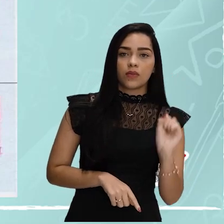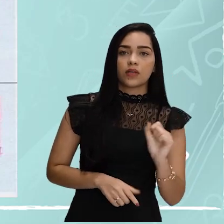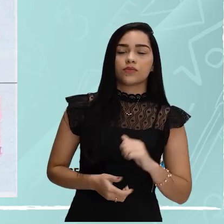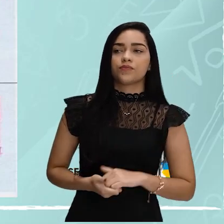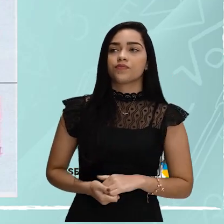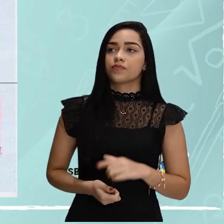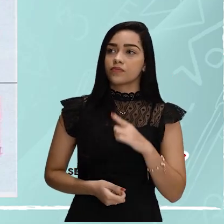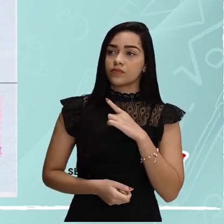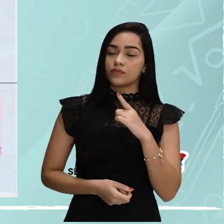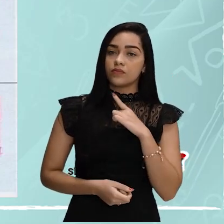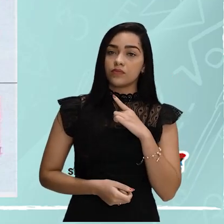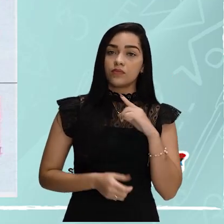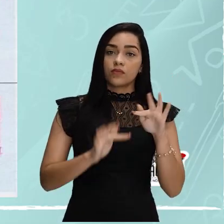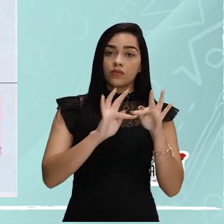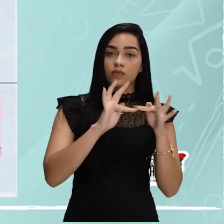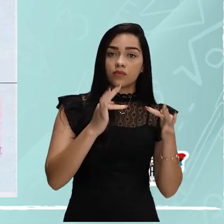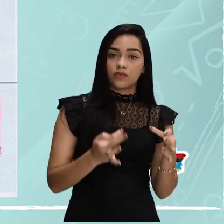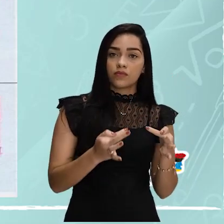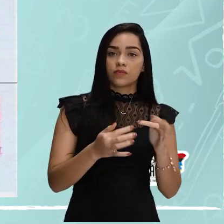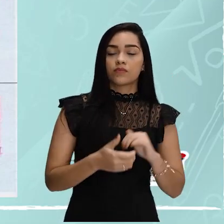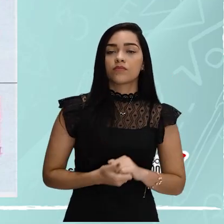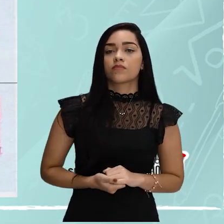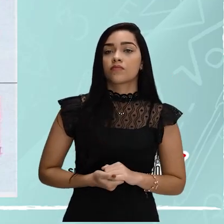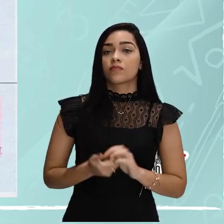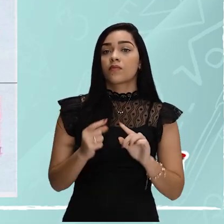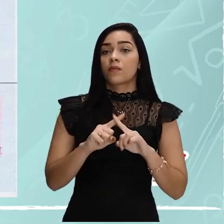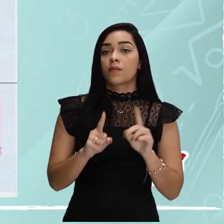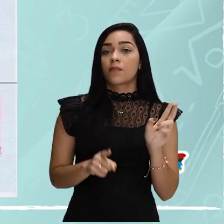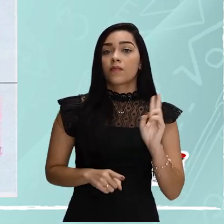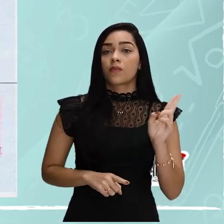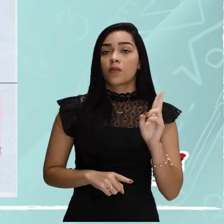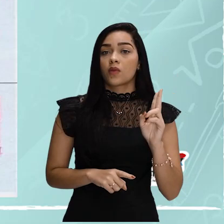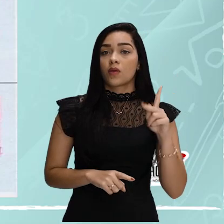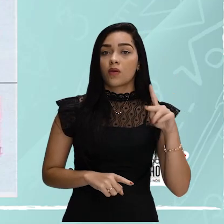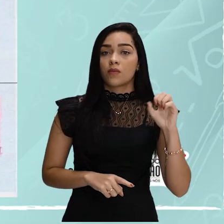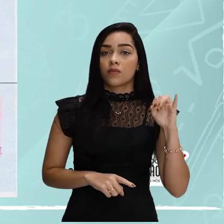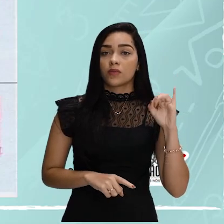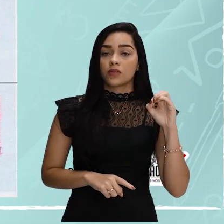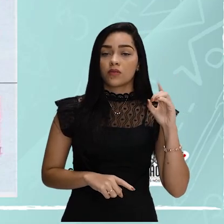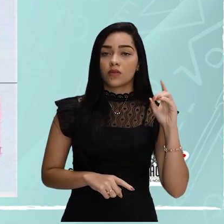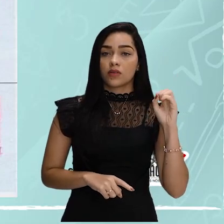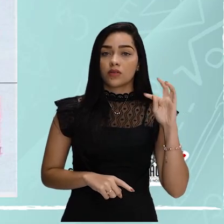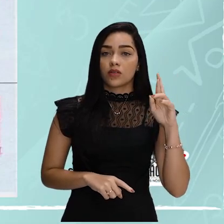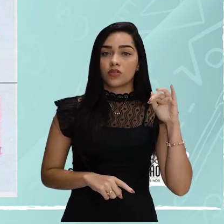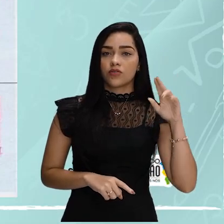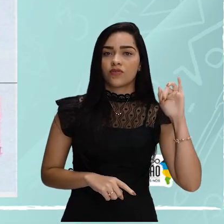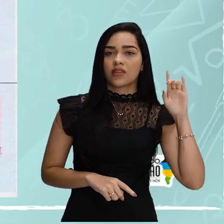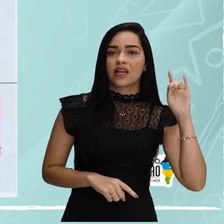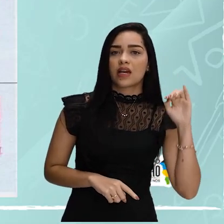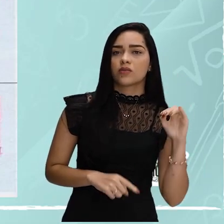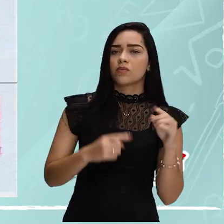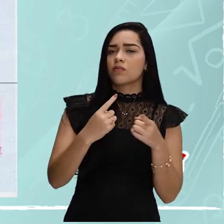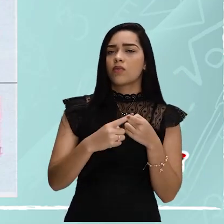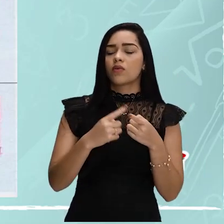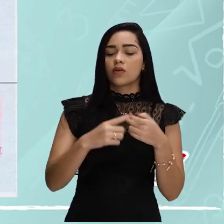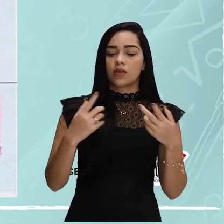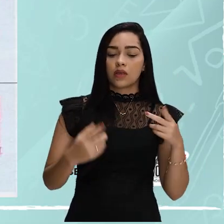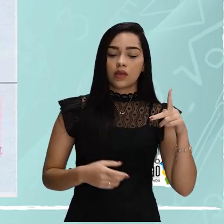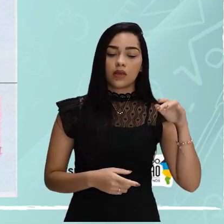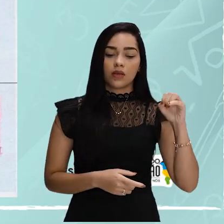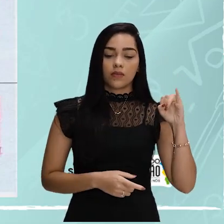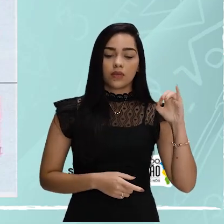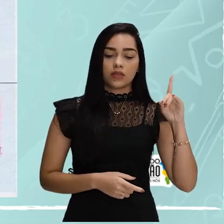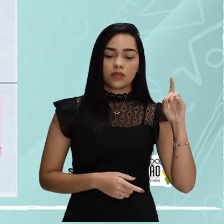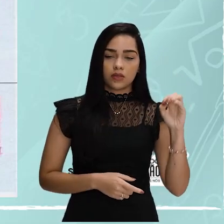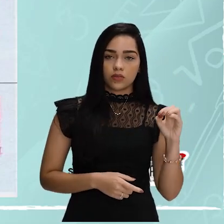um epitélio simples. Só que ele é chamado de pseudo-estratificado. Por que, professor? O termo